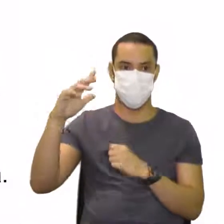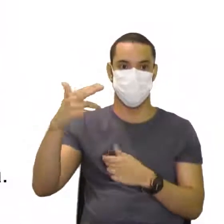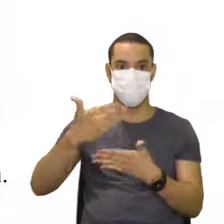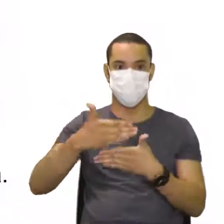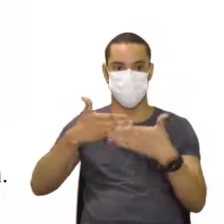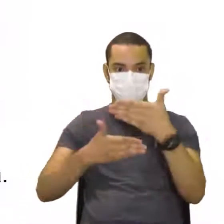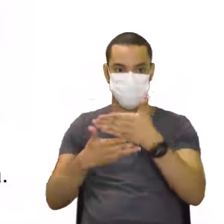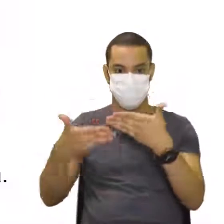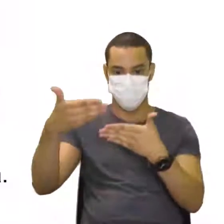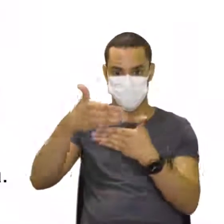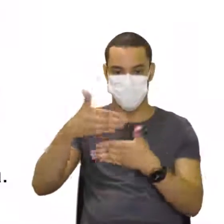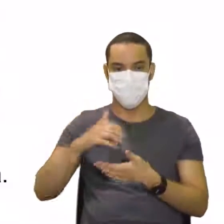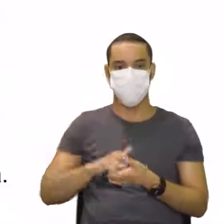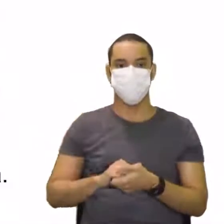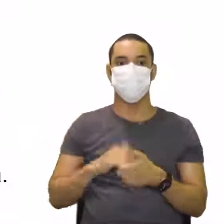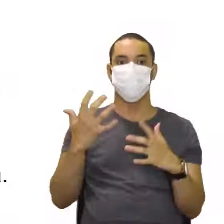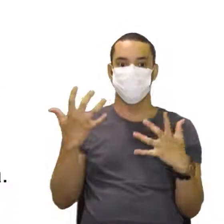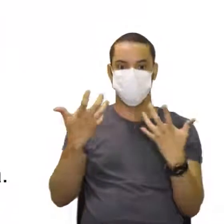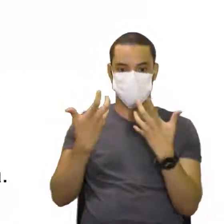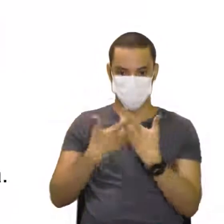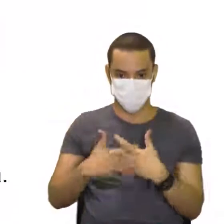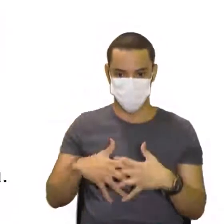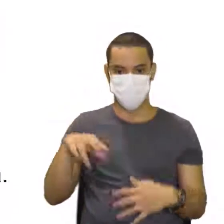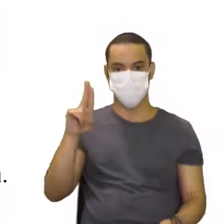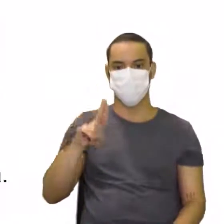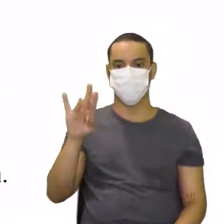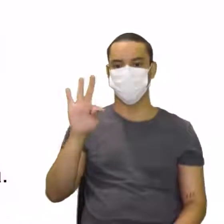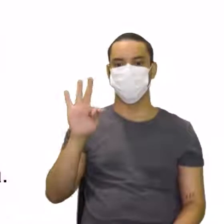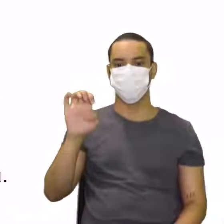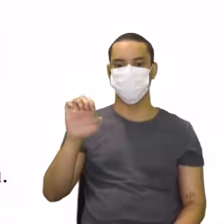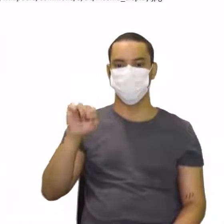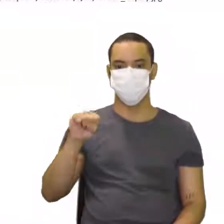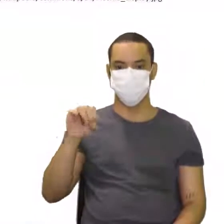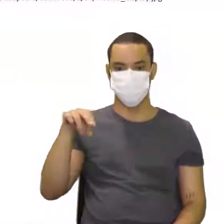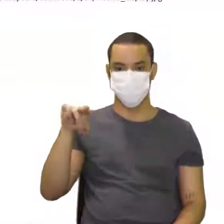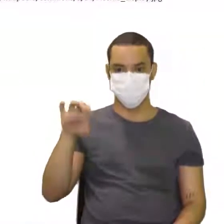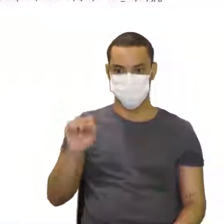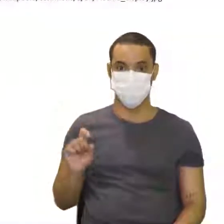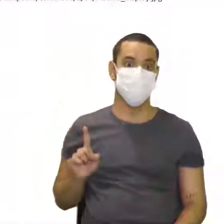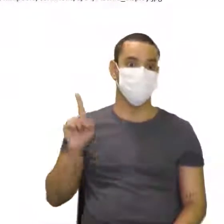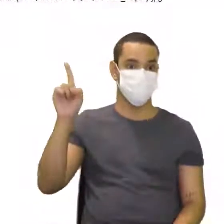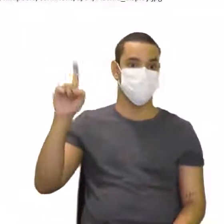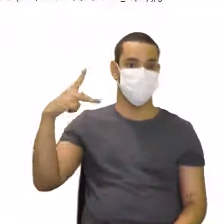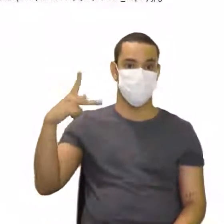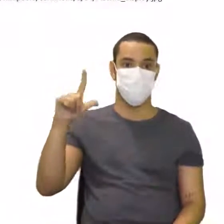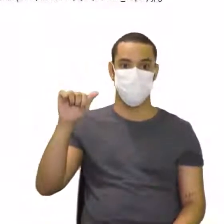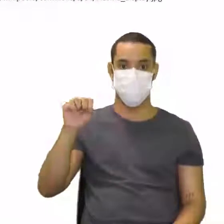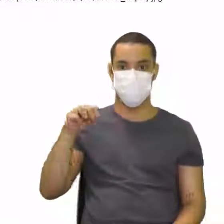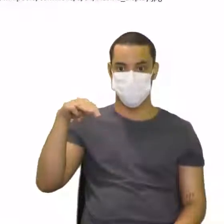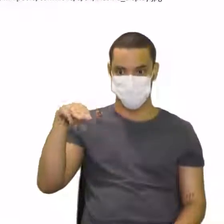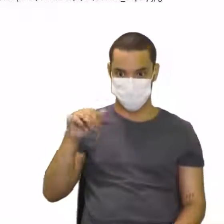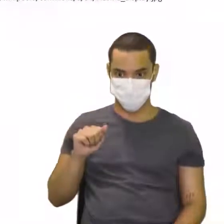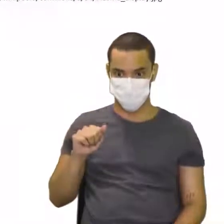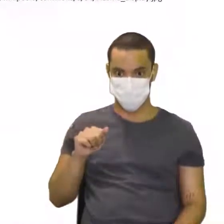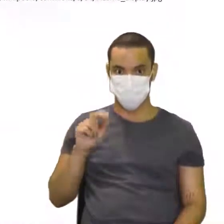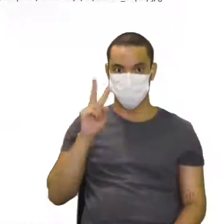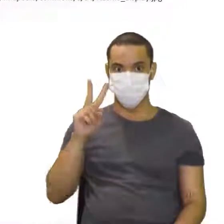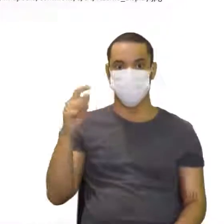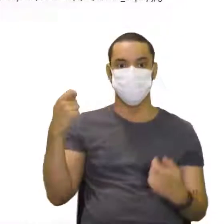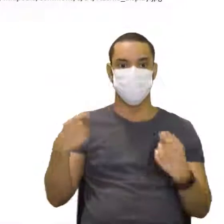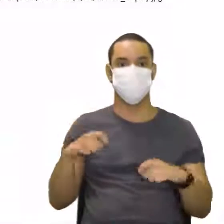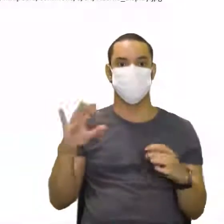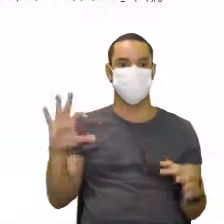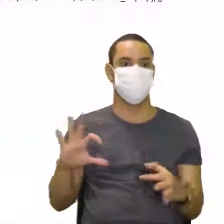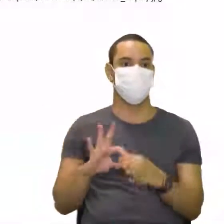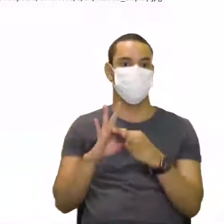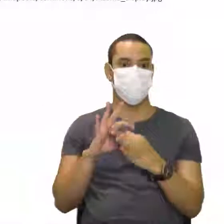lâminas transparentes e funcionava por meio de tensões, e a de plasma, ok? Para a gente ter plasma tem que ionizar